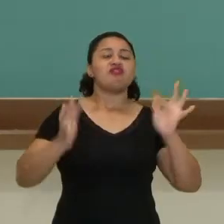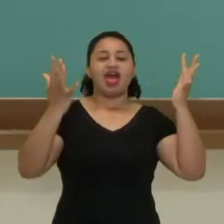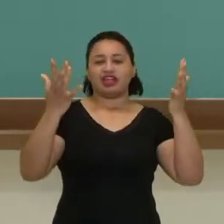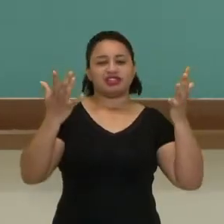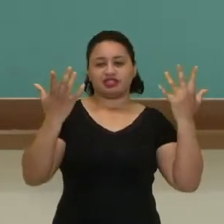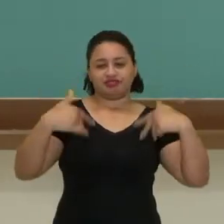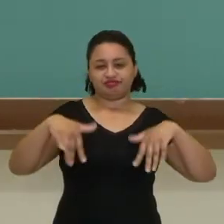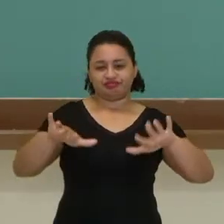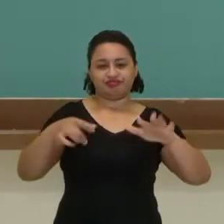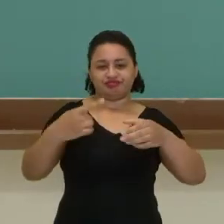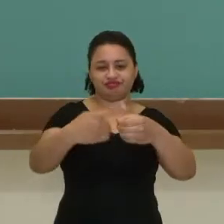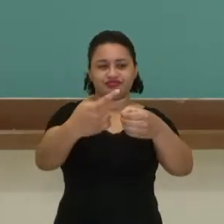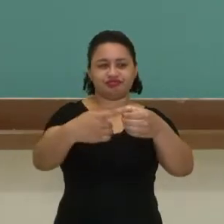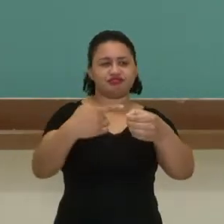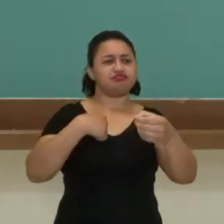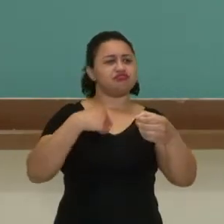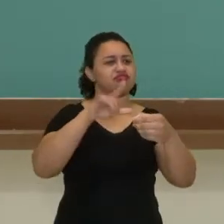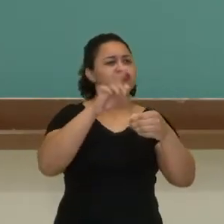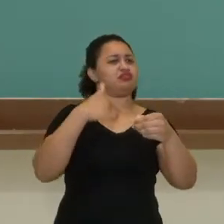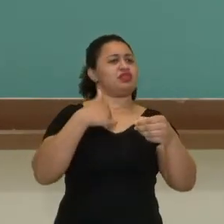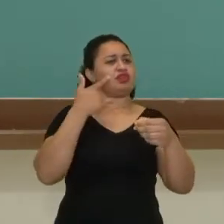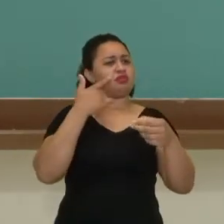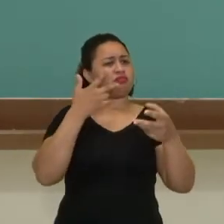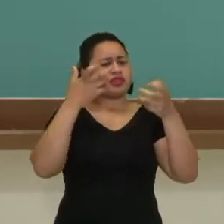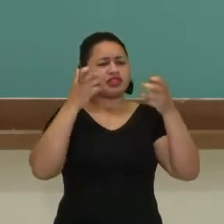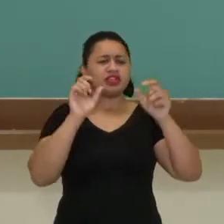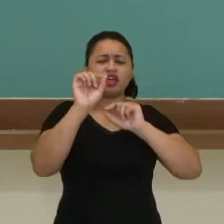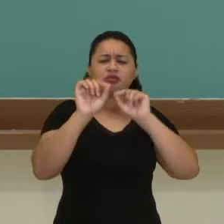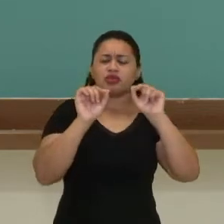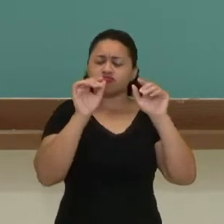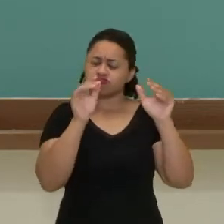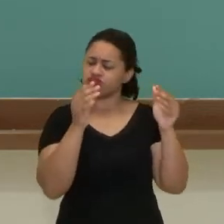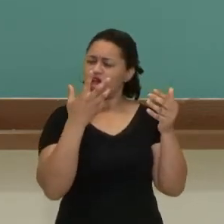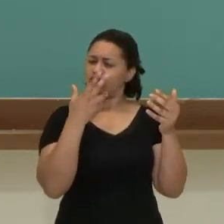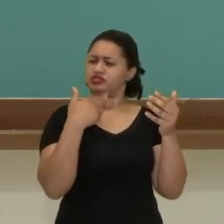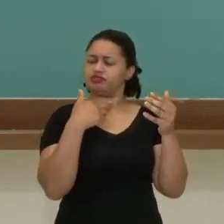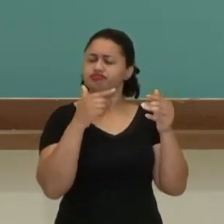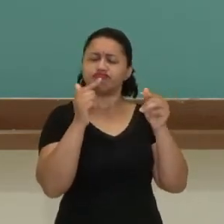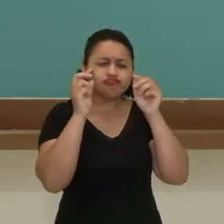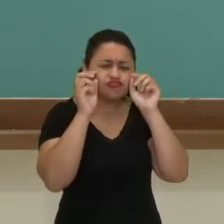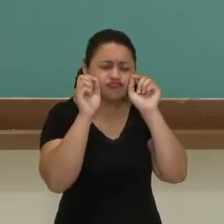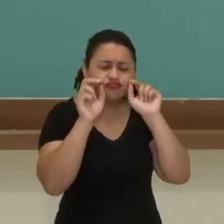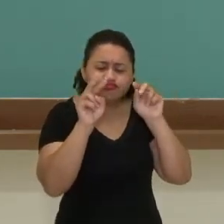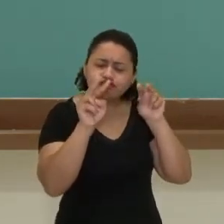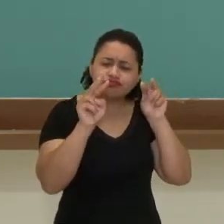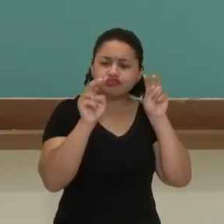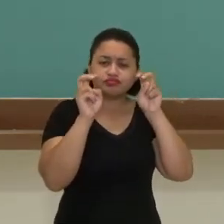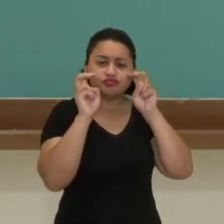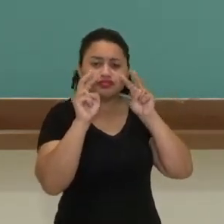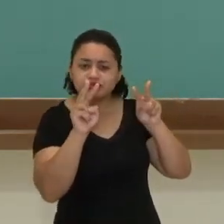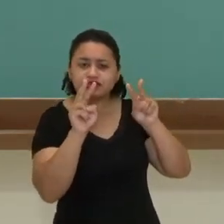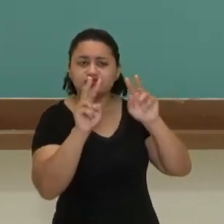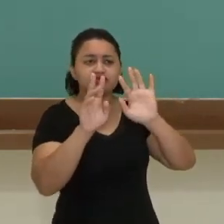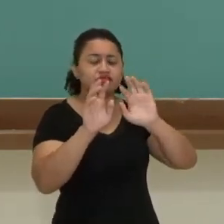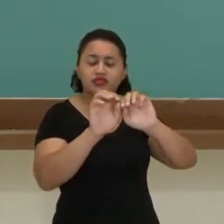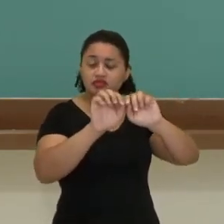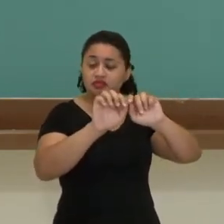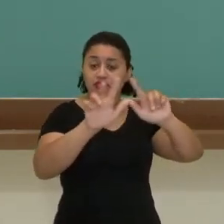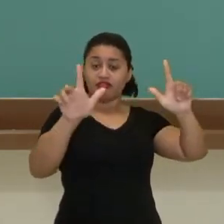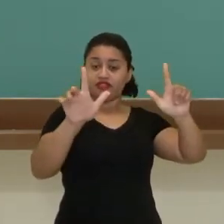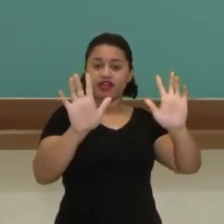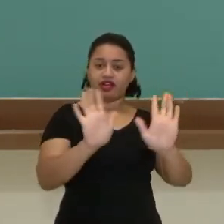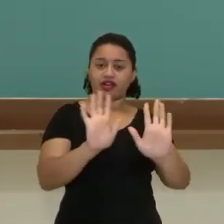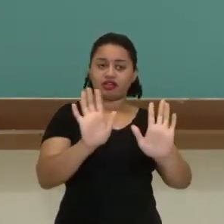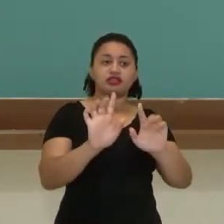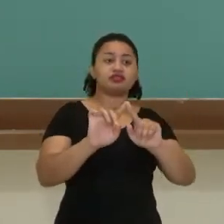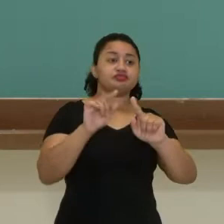que você está vendo ele meio difuso, às vezes até tem um problema de miopia, astigmatismo, fica meio não tão nítido assim, né?